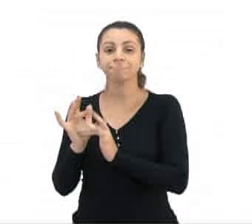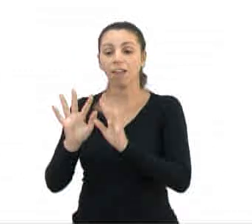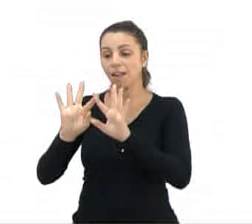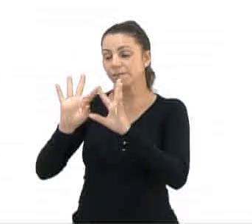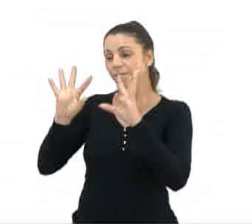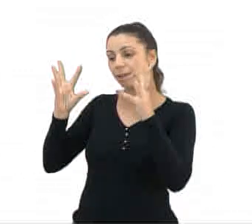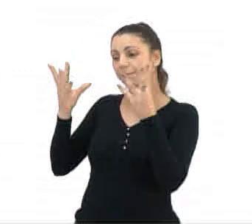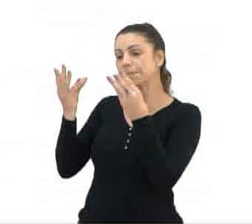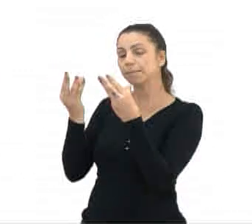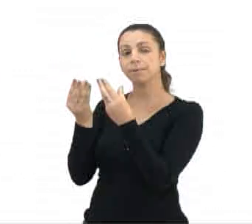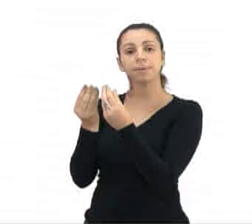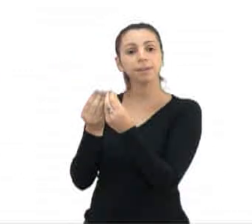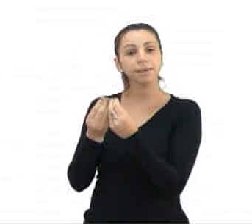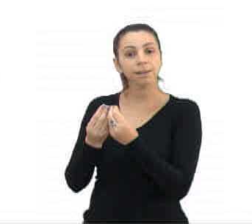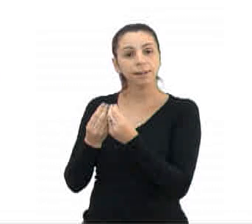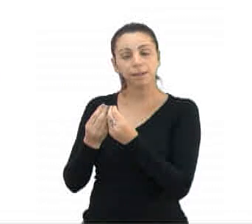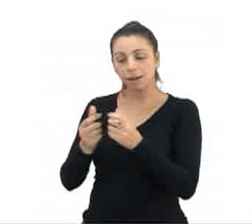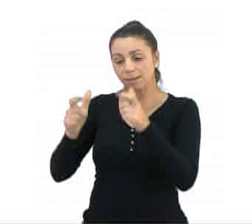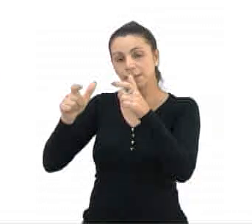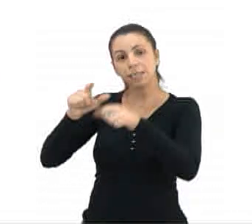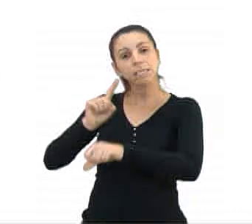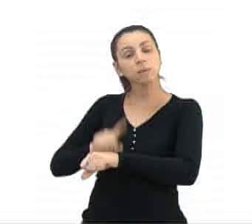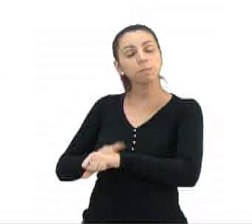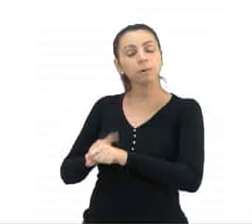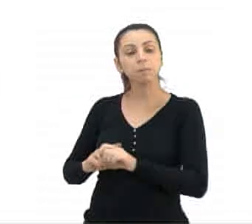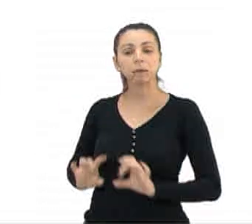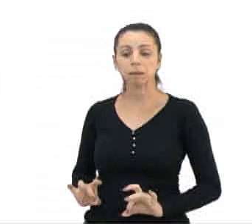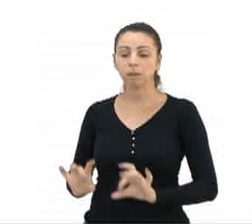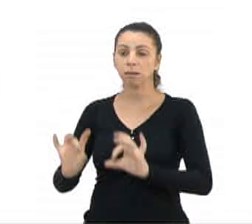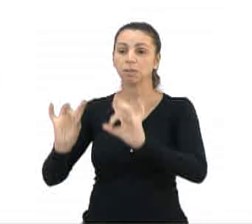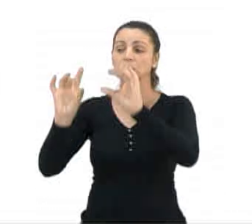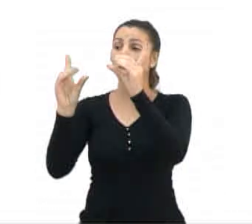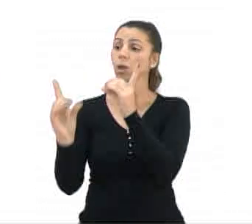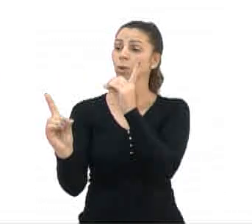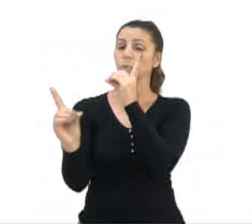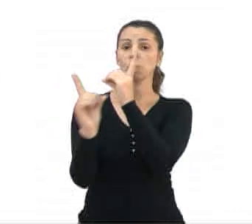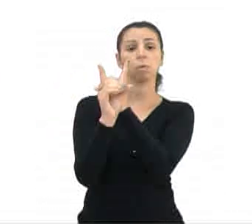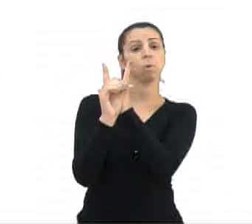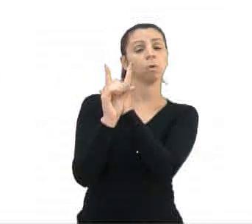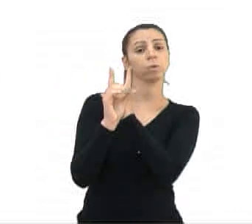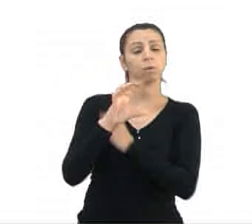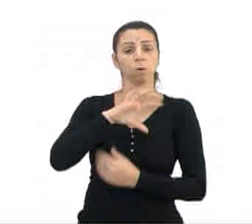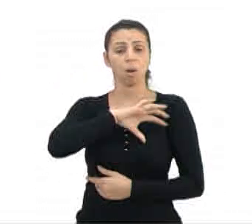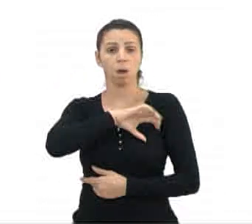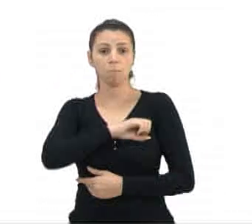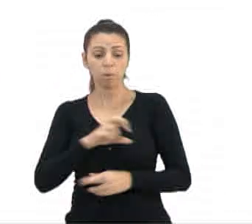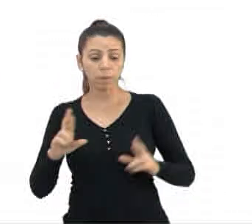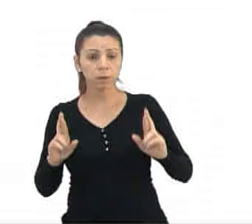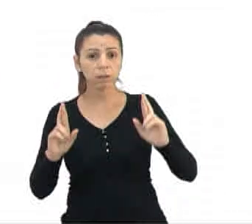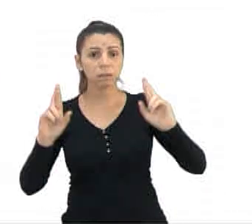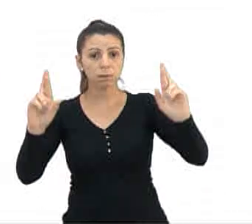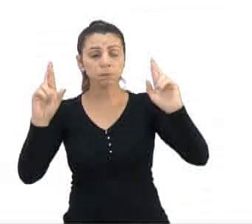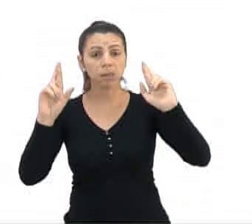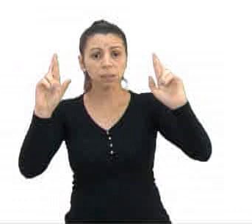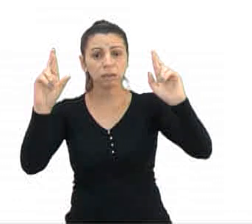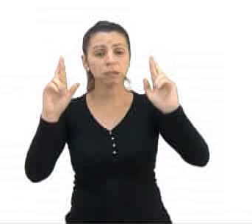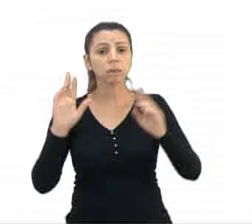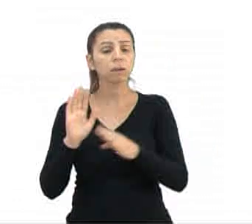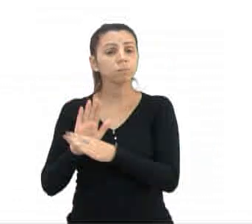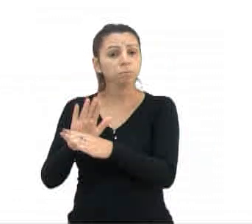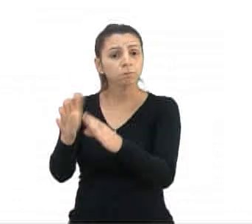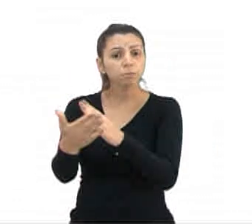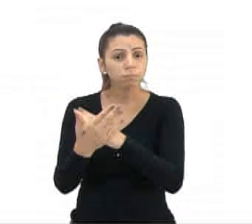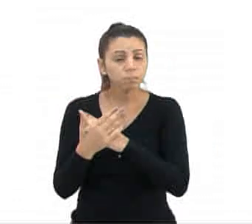curtir esse momento tão especial de encontro, amor, compreensão e tolerância. Por conta disso, a